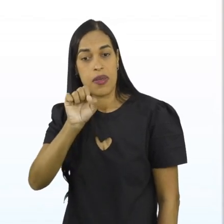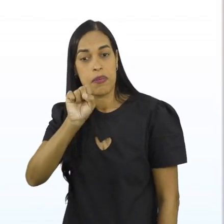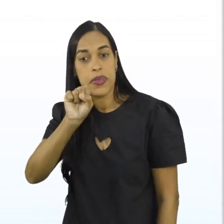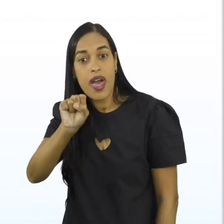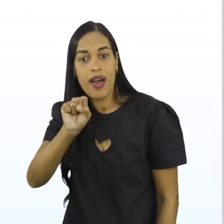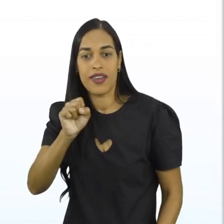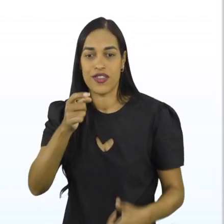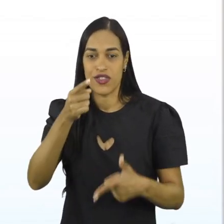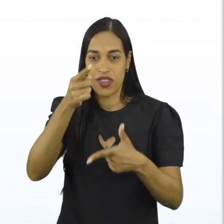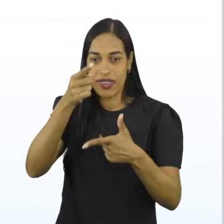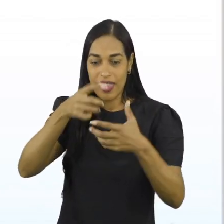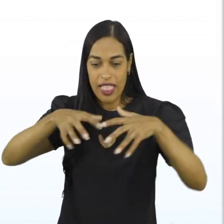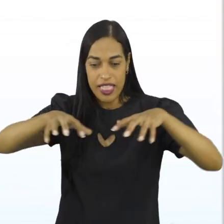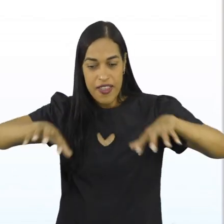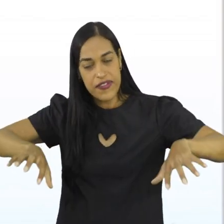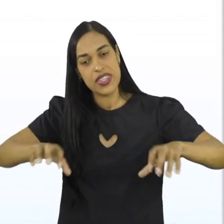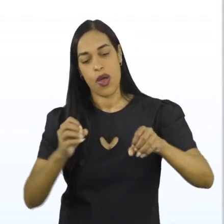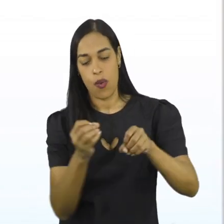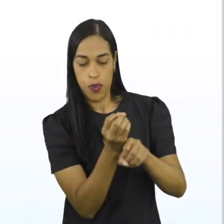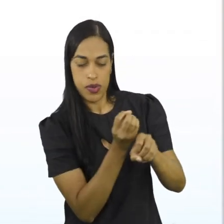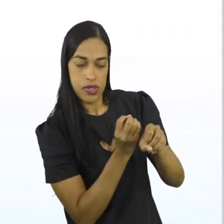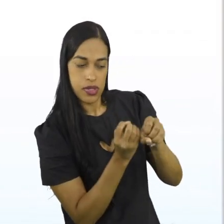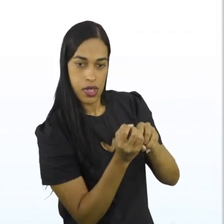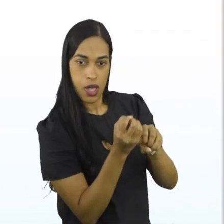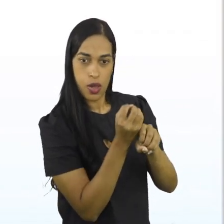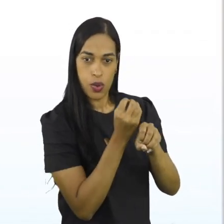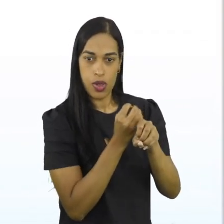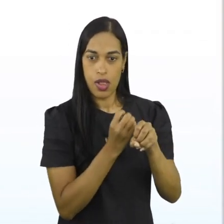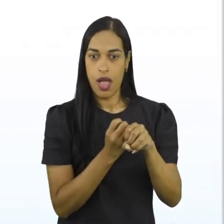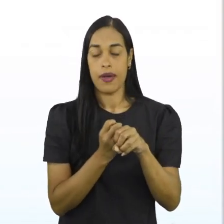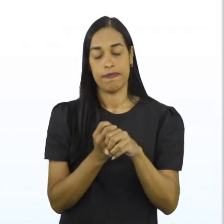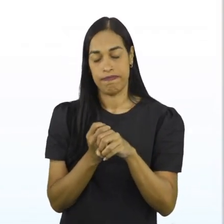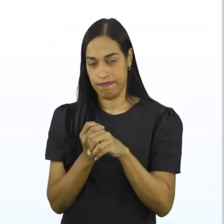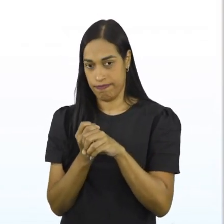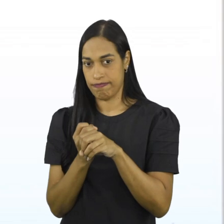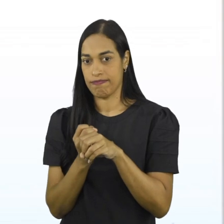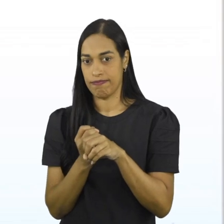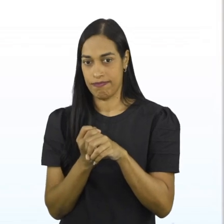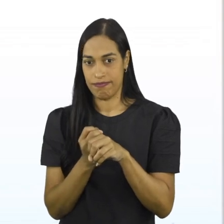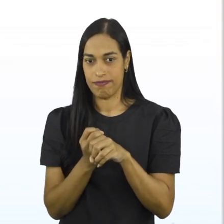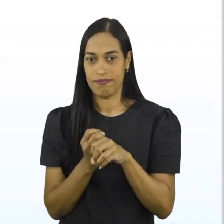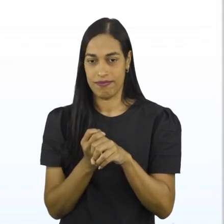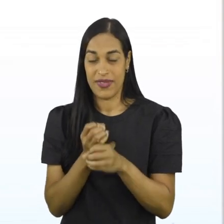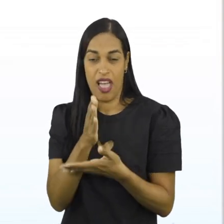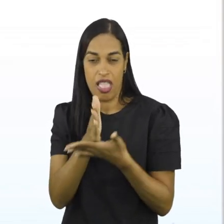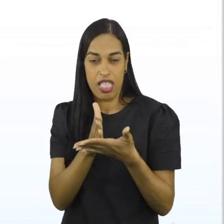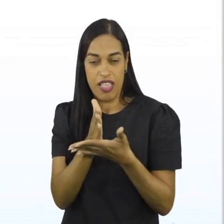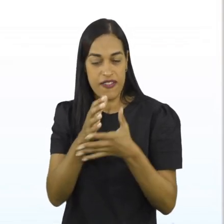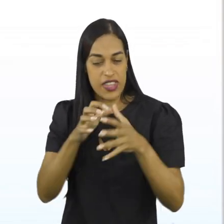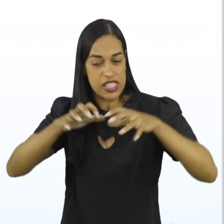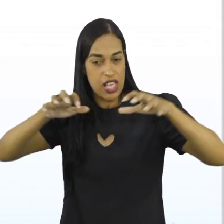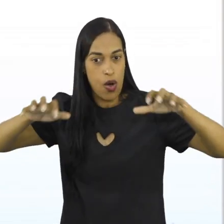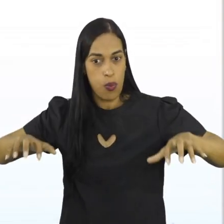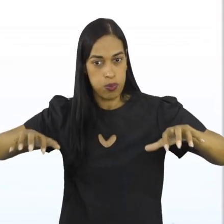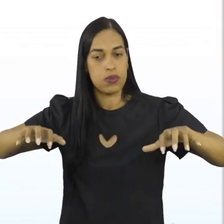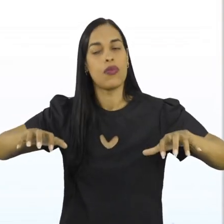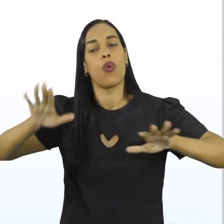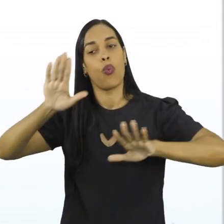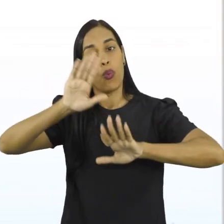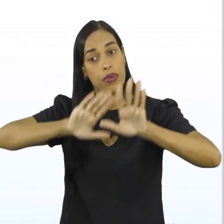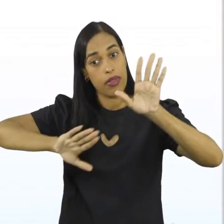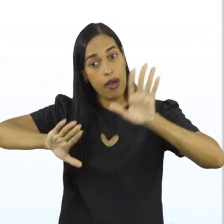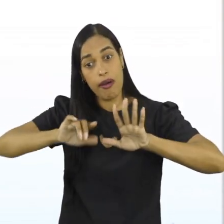da divisão celular. Olhe, as fibras da divisão celular. Cuidado com